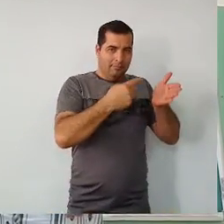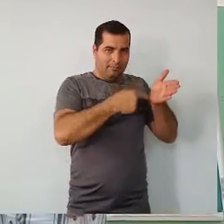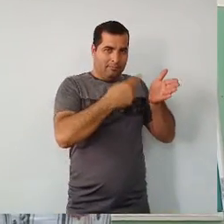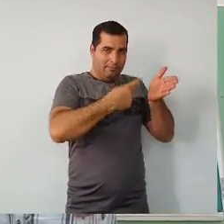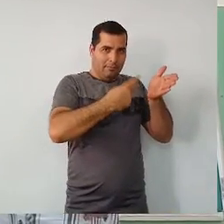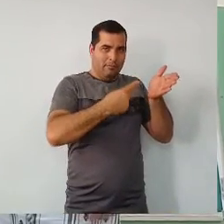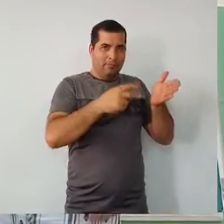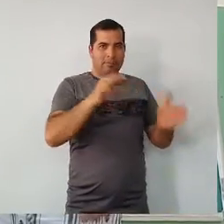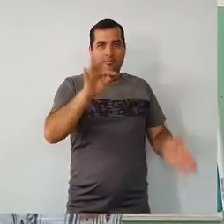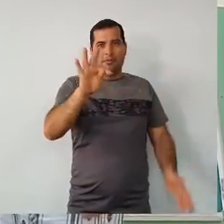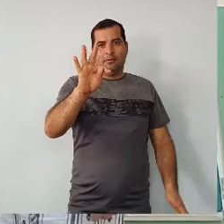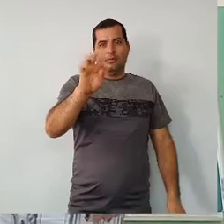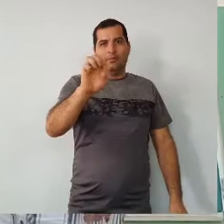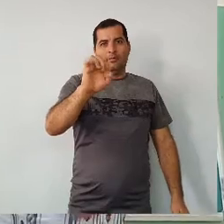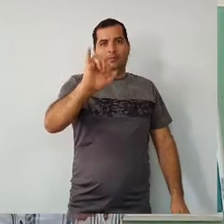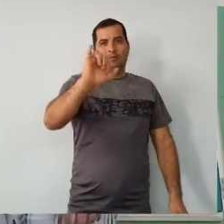temos